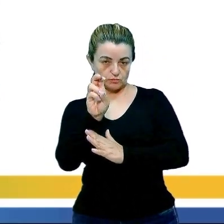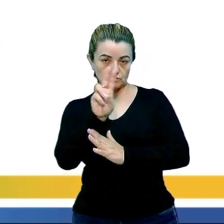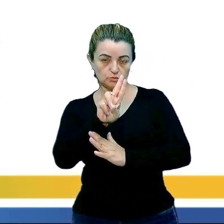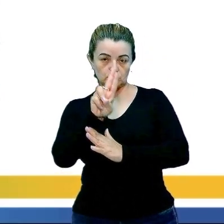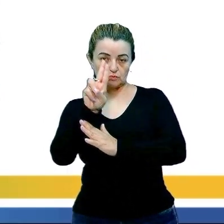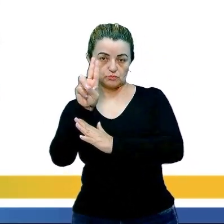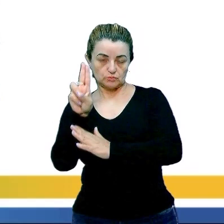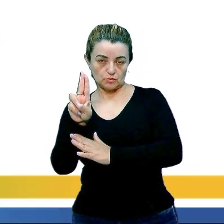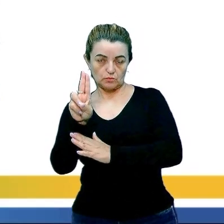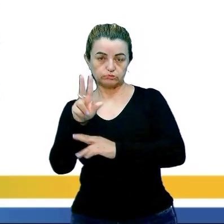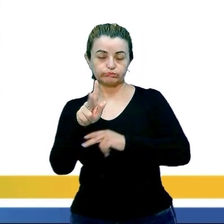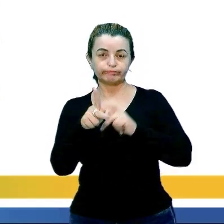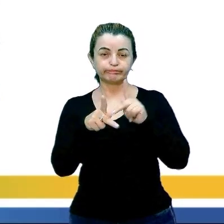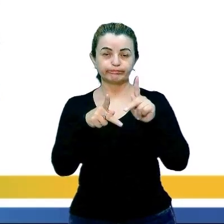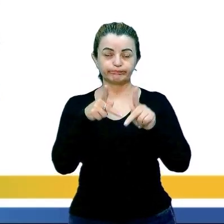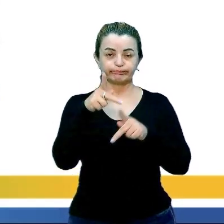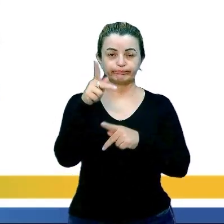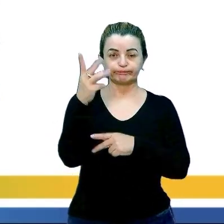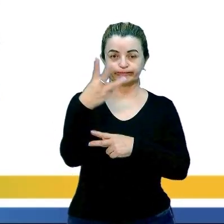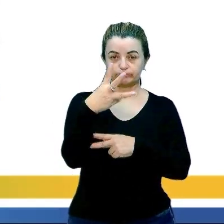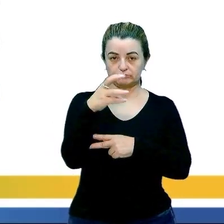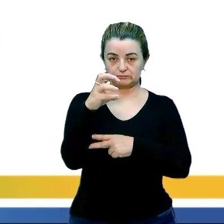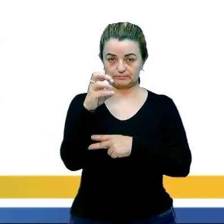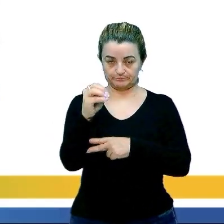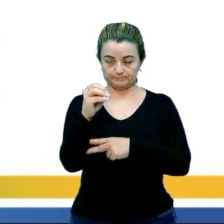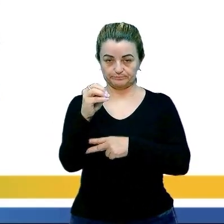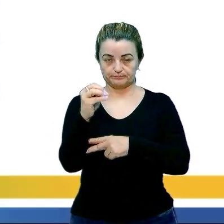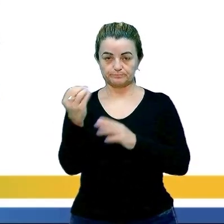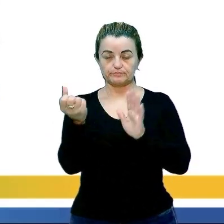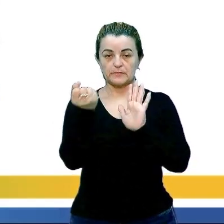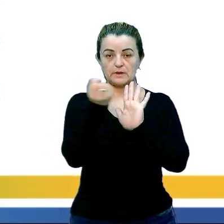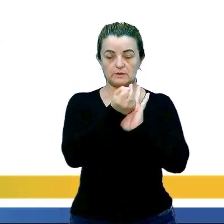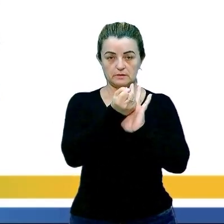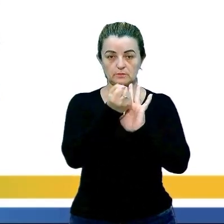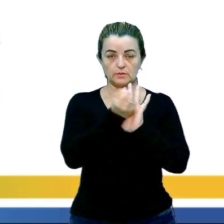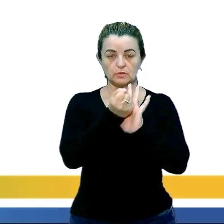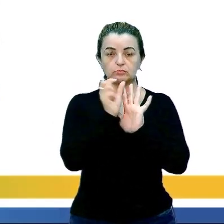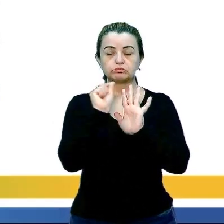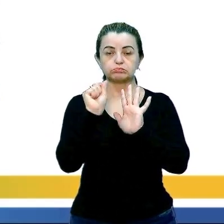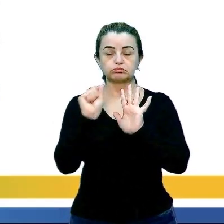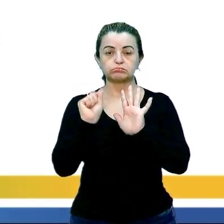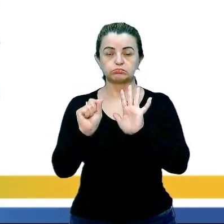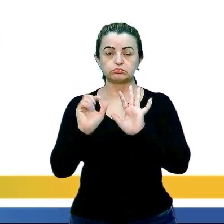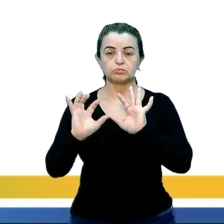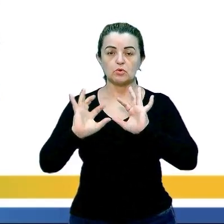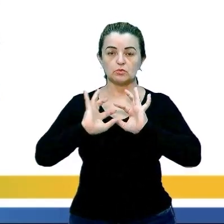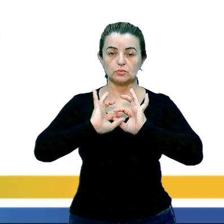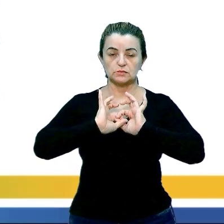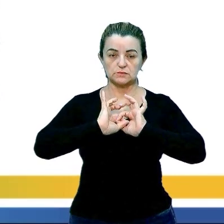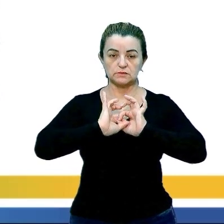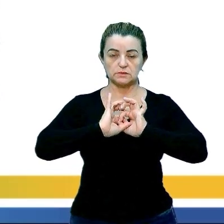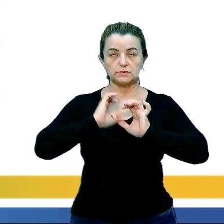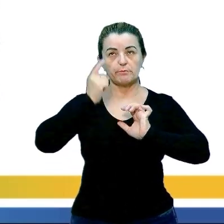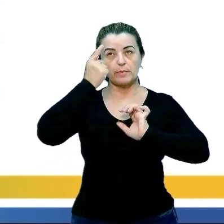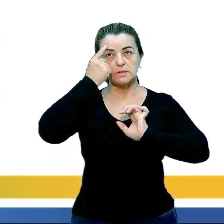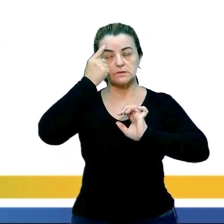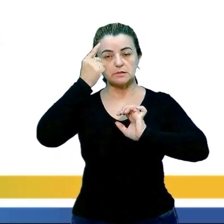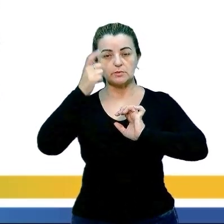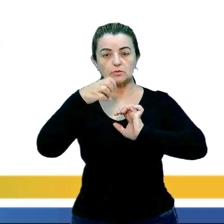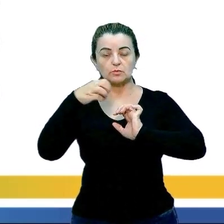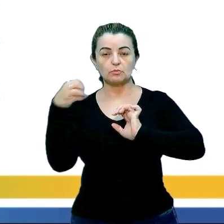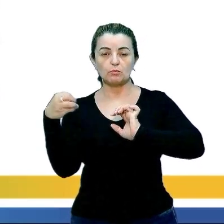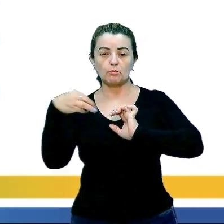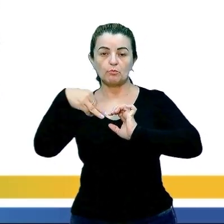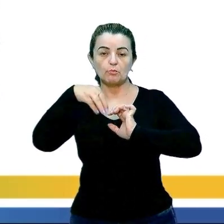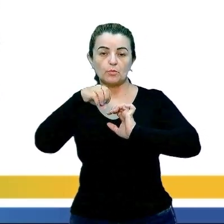geração de 30, essa fase foi marcada pela consolidação dos ideais modernistas apresentados